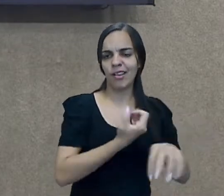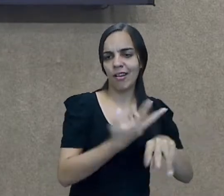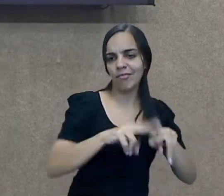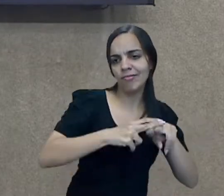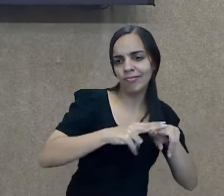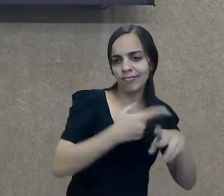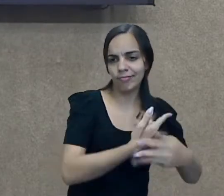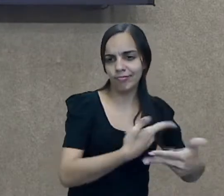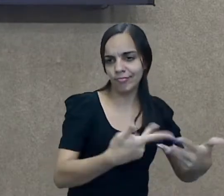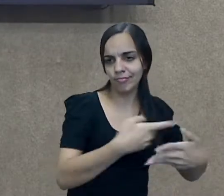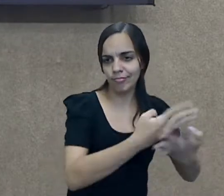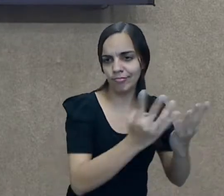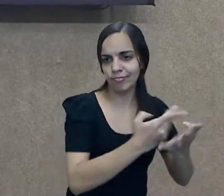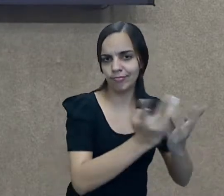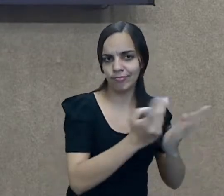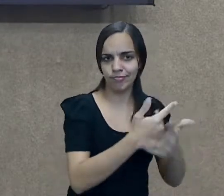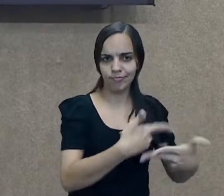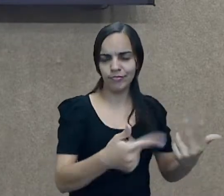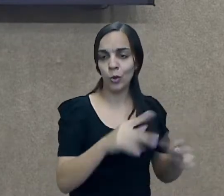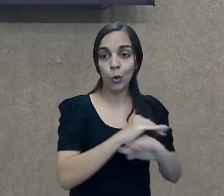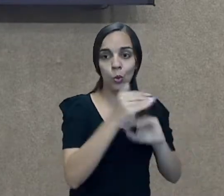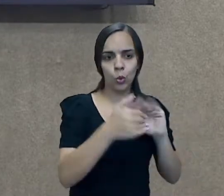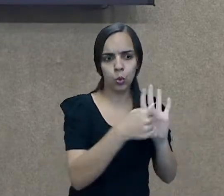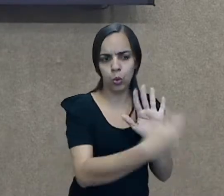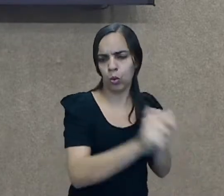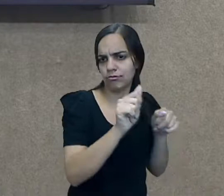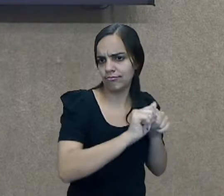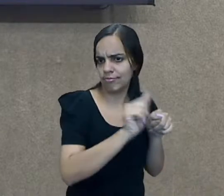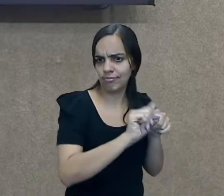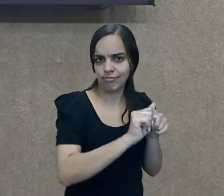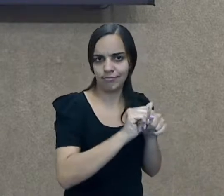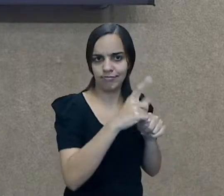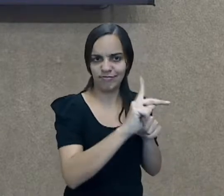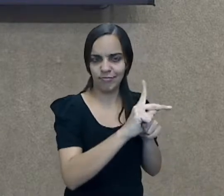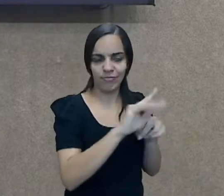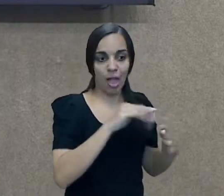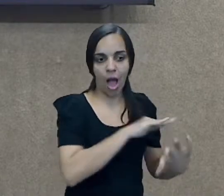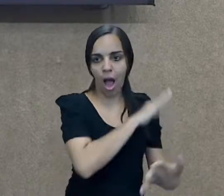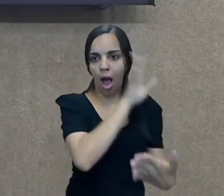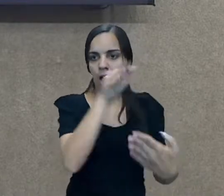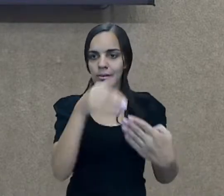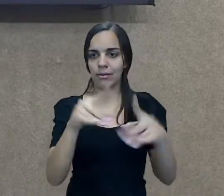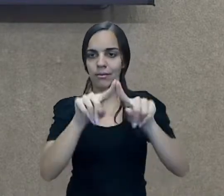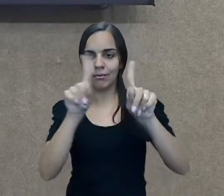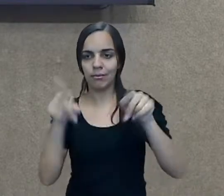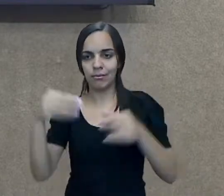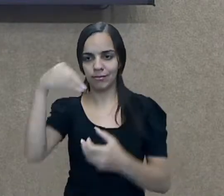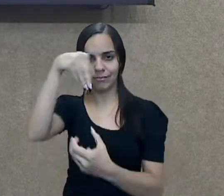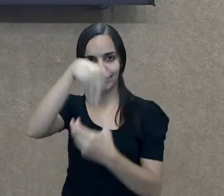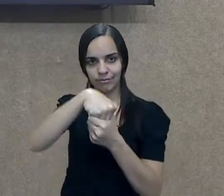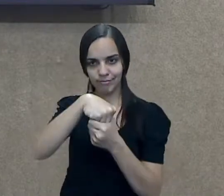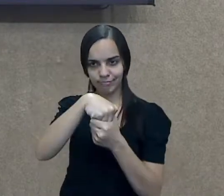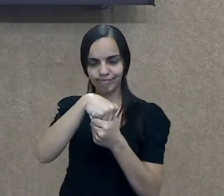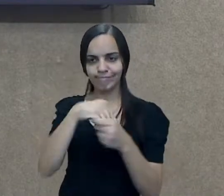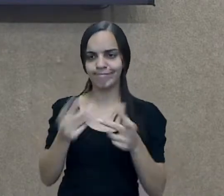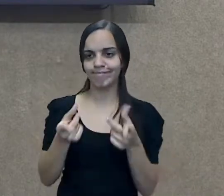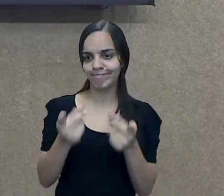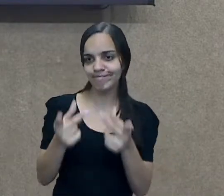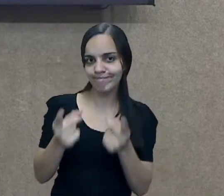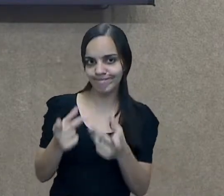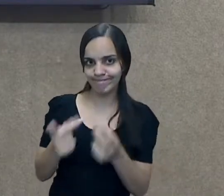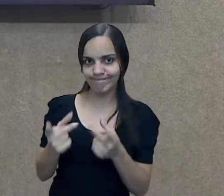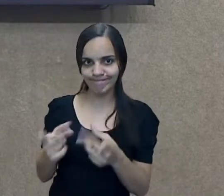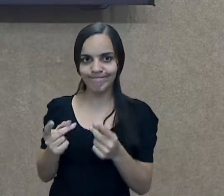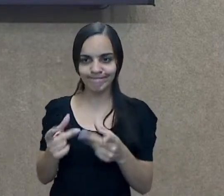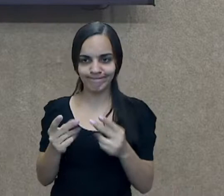transportadora, e todo este percurso até chegar dentro das gôndolas, que são